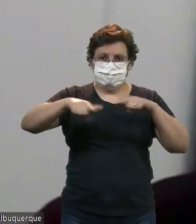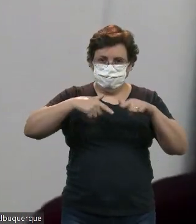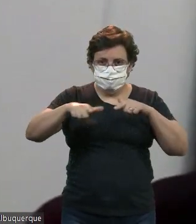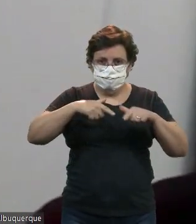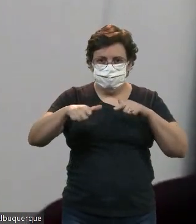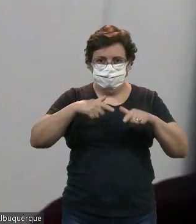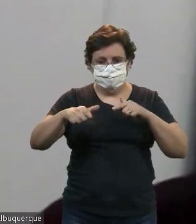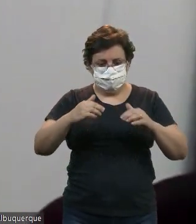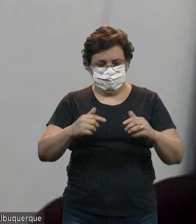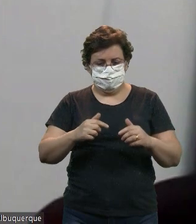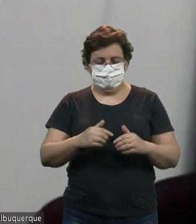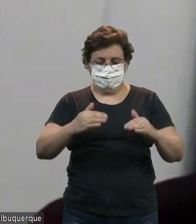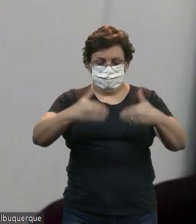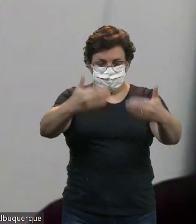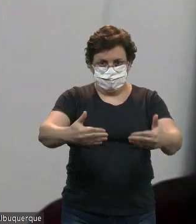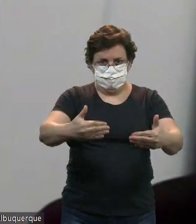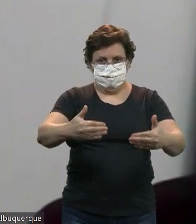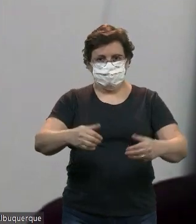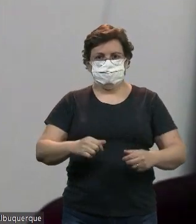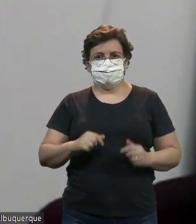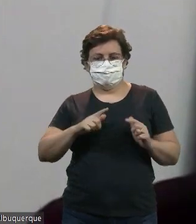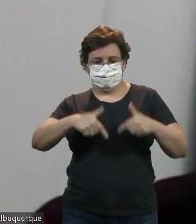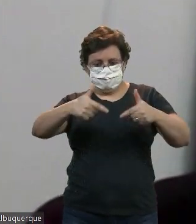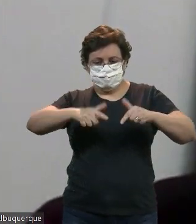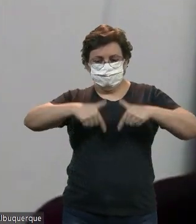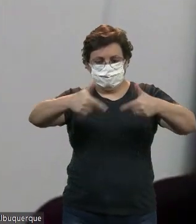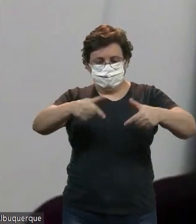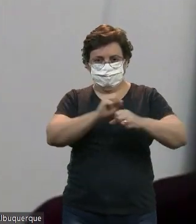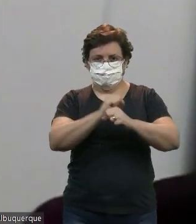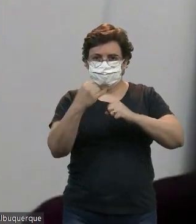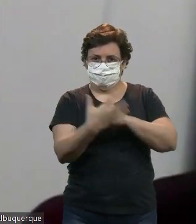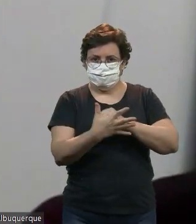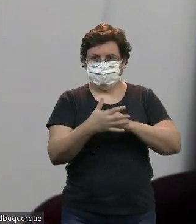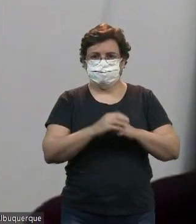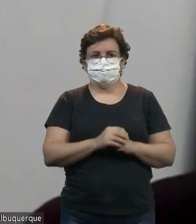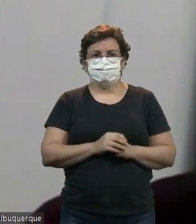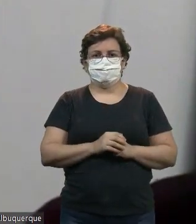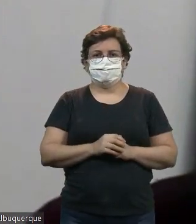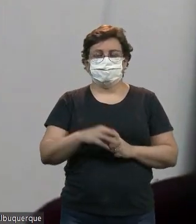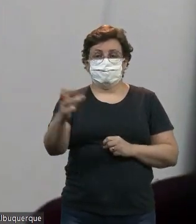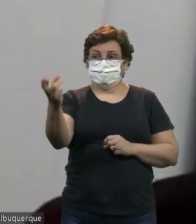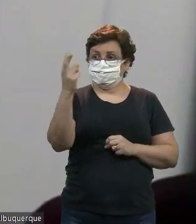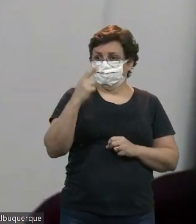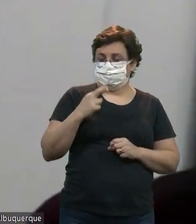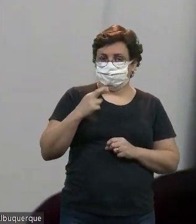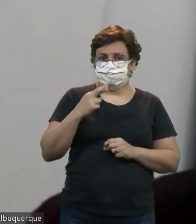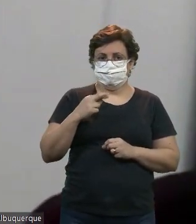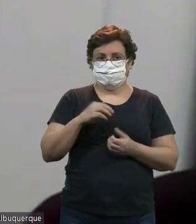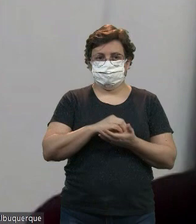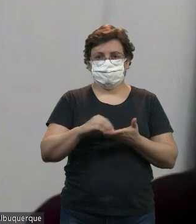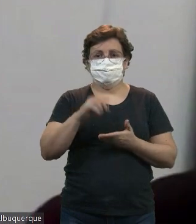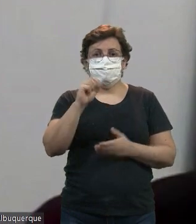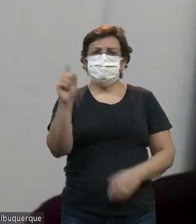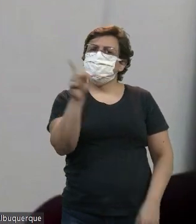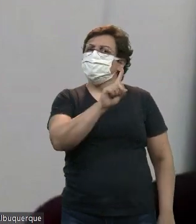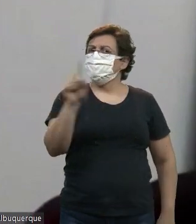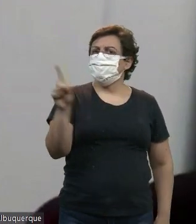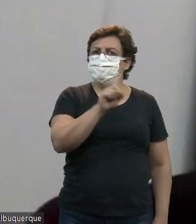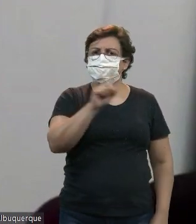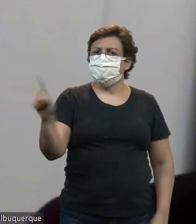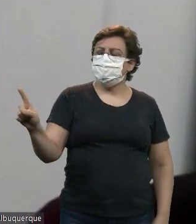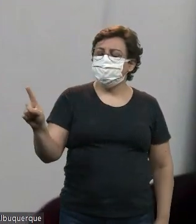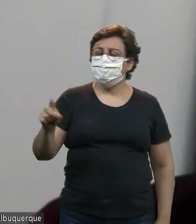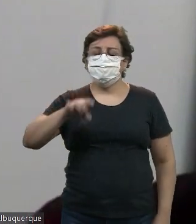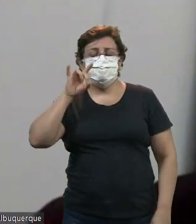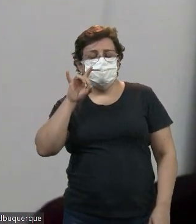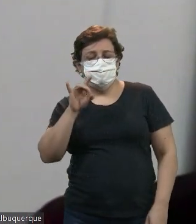bombeiros, policiais militares, o pessoal do SAMU. E a resposta que eu tive do secretário, que não. E, por enquanto, vai